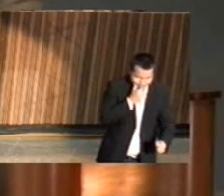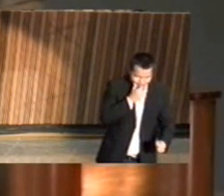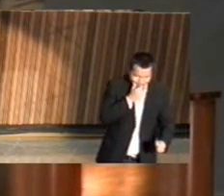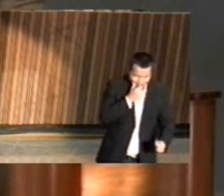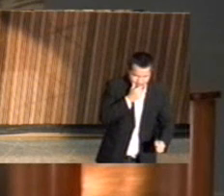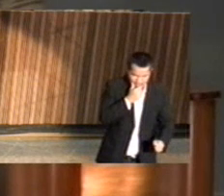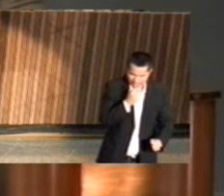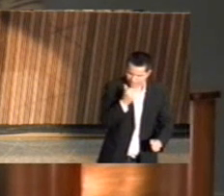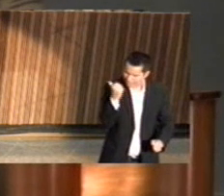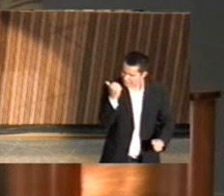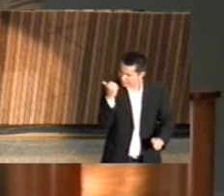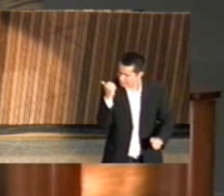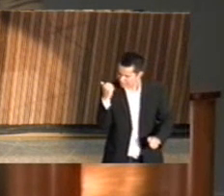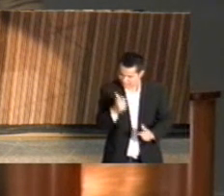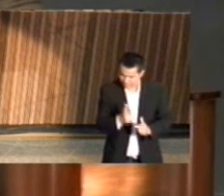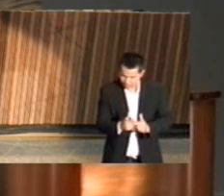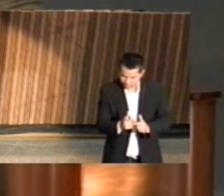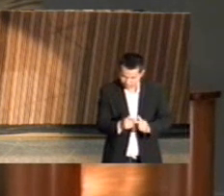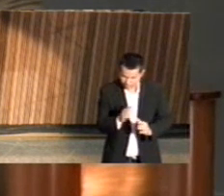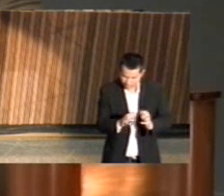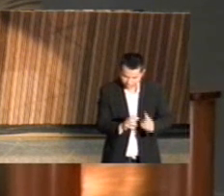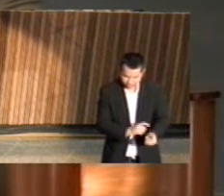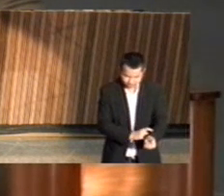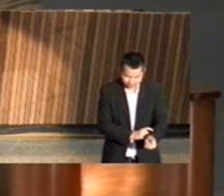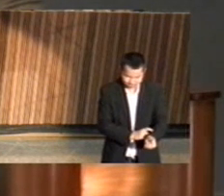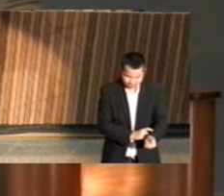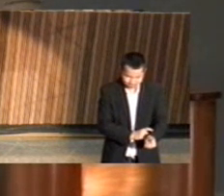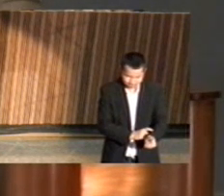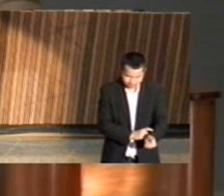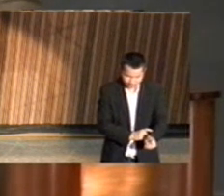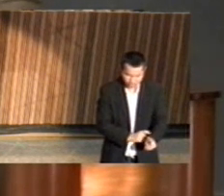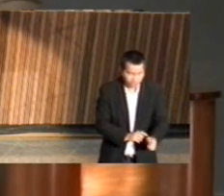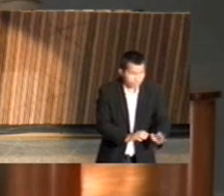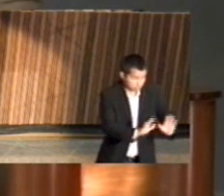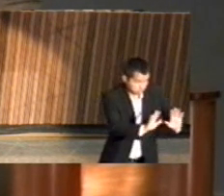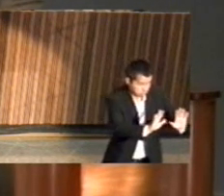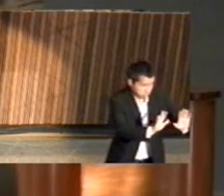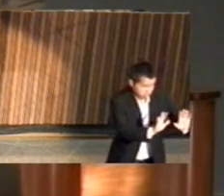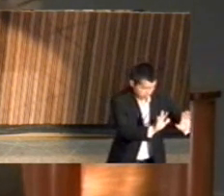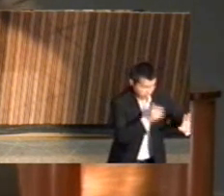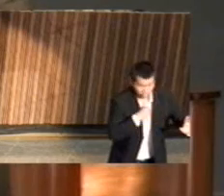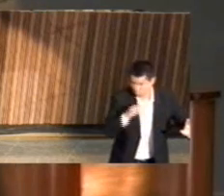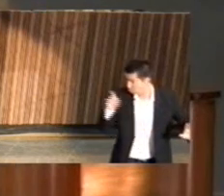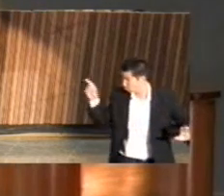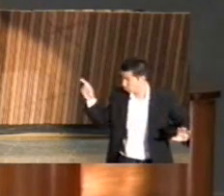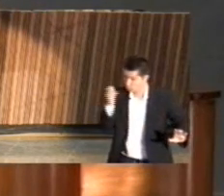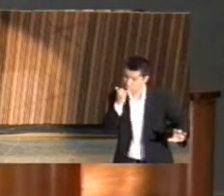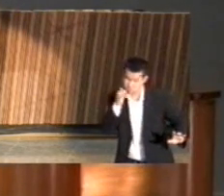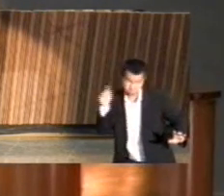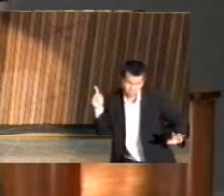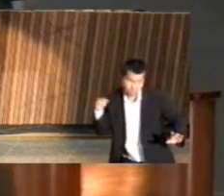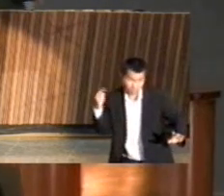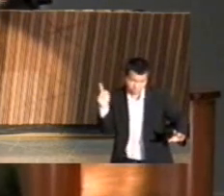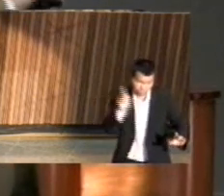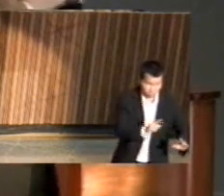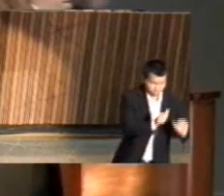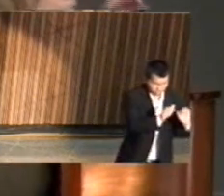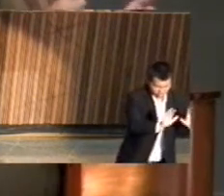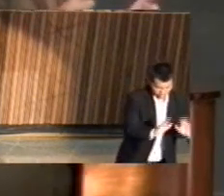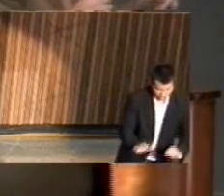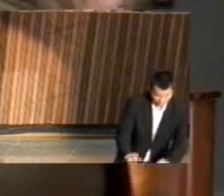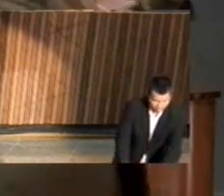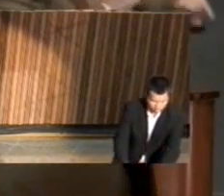vida. Você vai numa festa de família e a família fica meio sem graça. Bom, dessa aqui eu